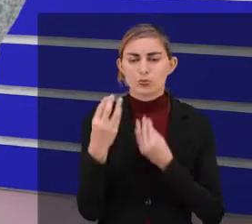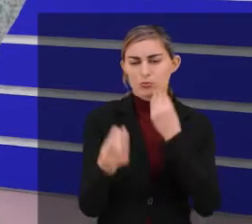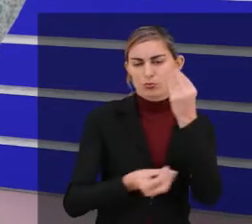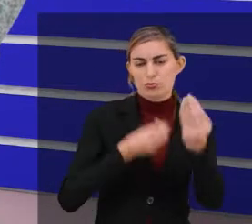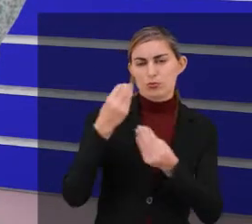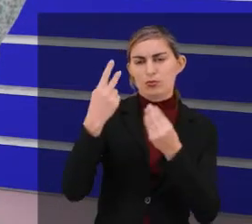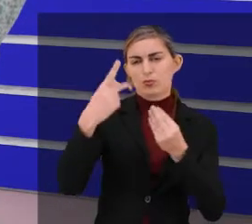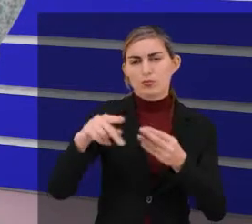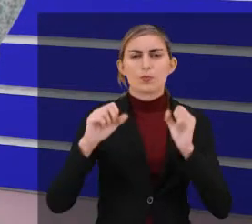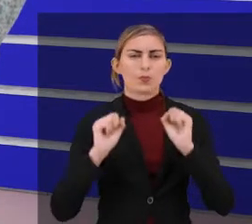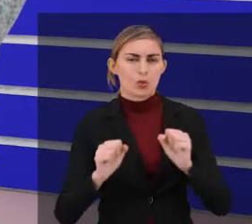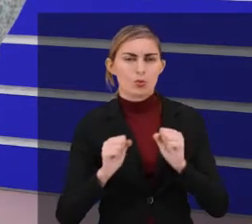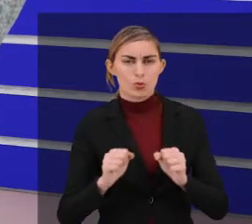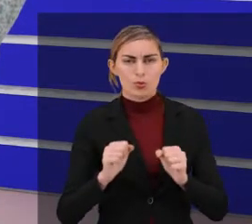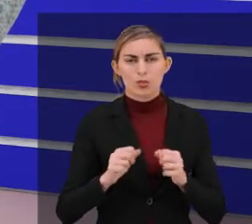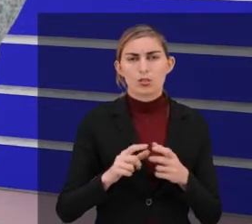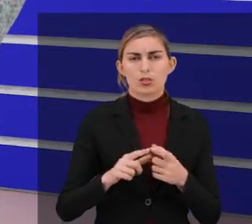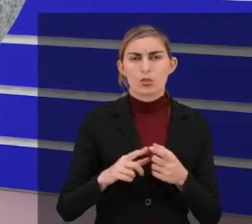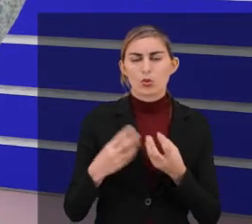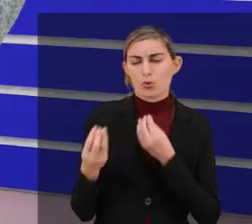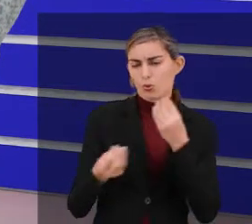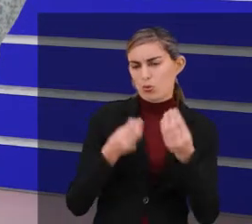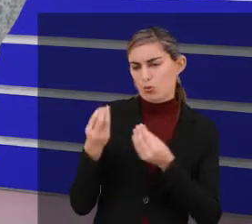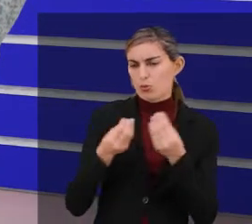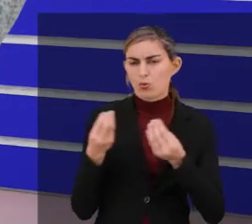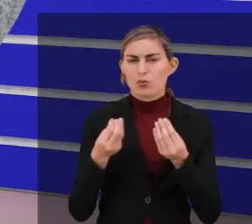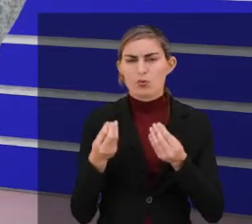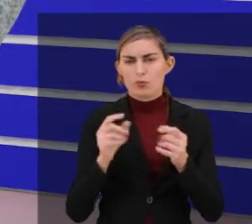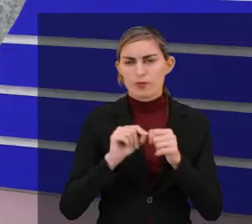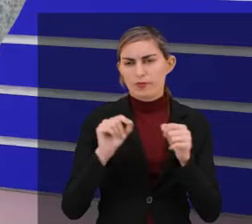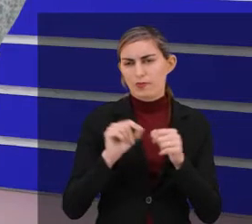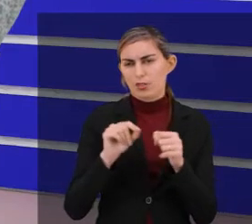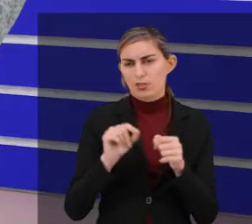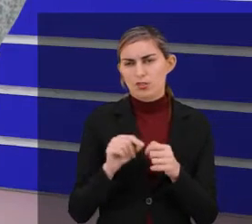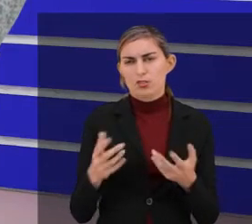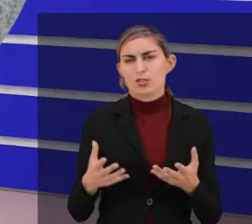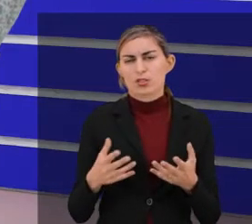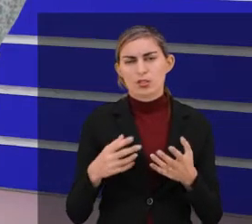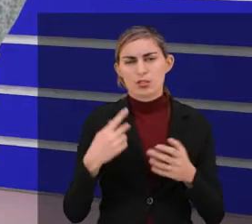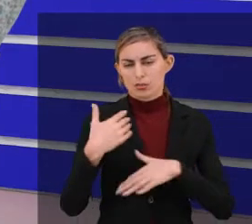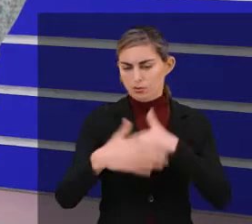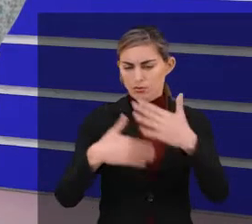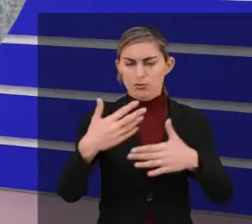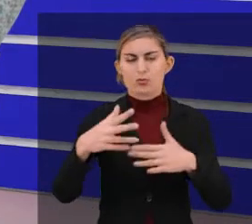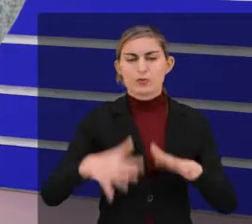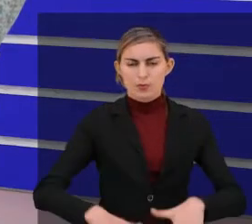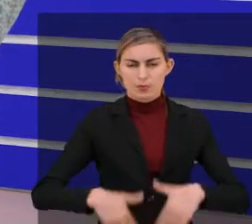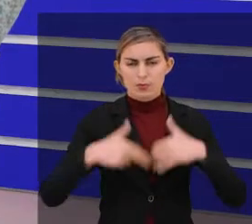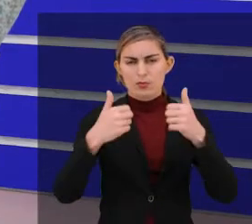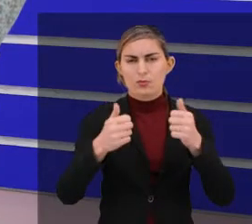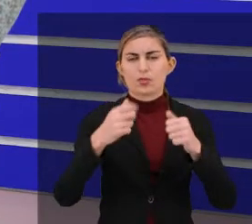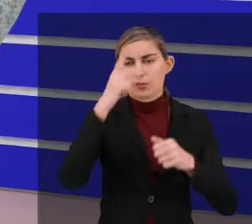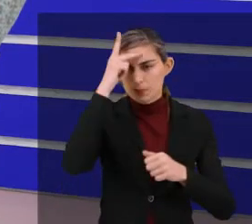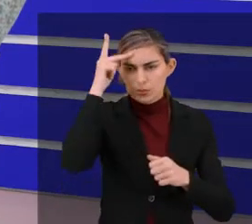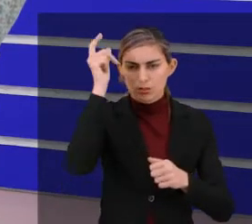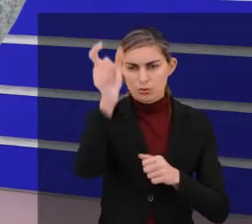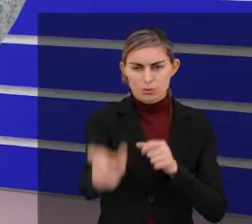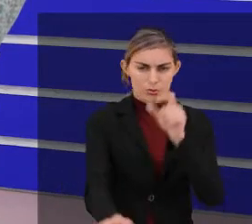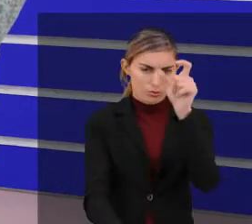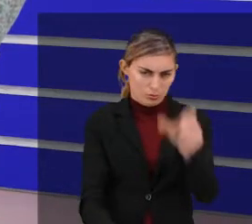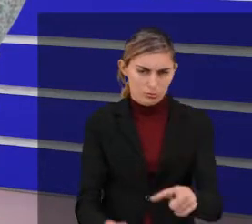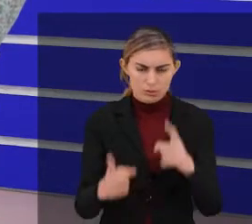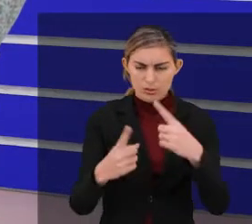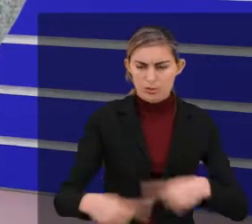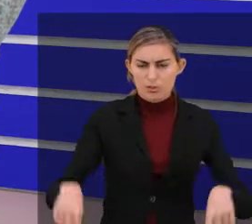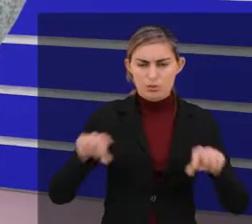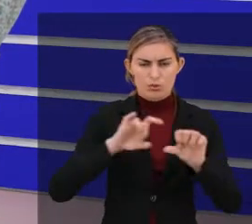ele pode agir, de que forma ele pode fazer para desenvolver melhor as pessoas. A gente